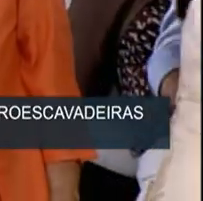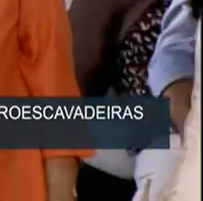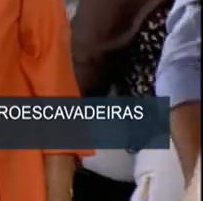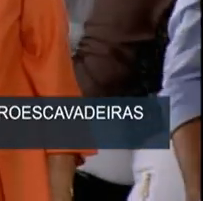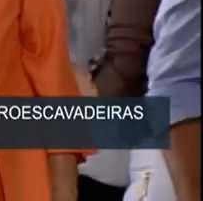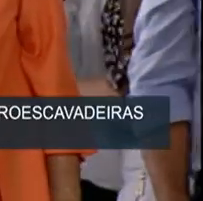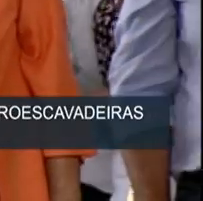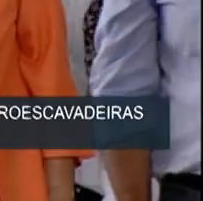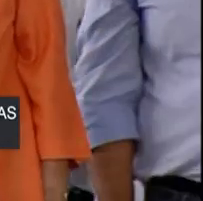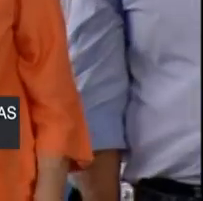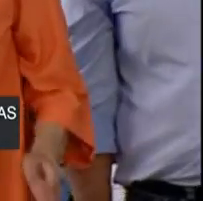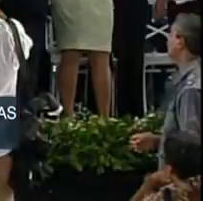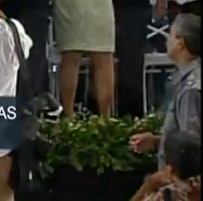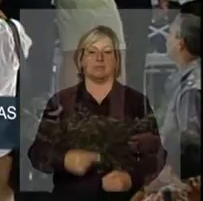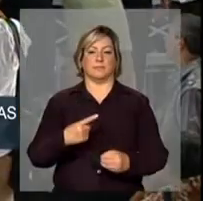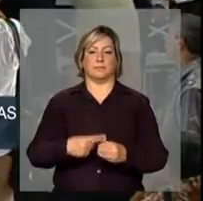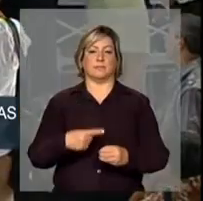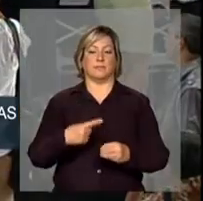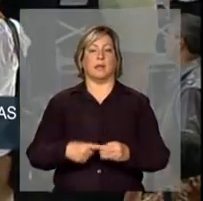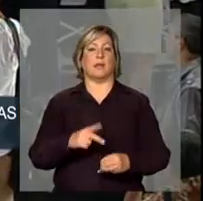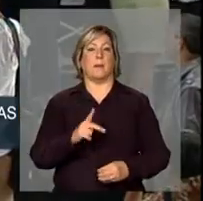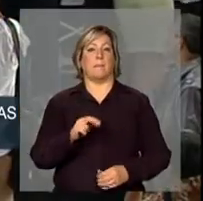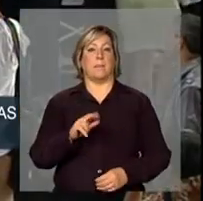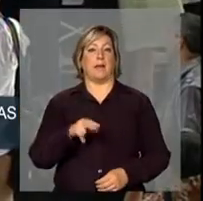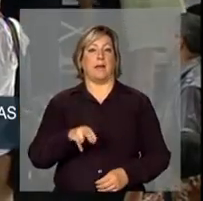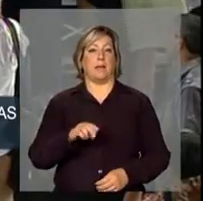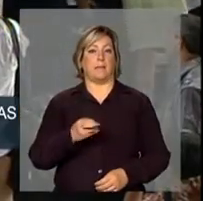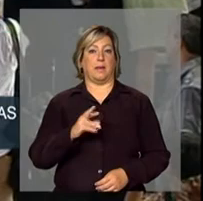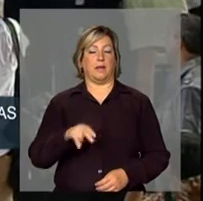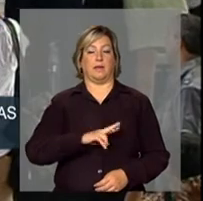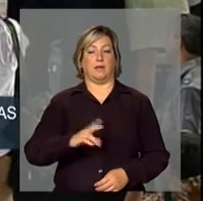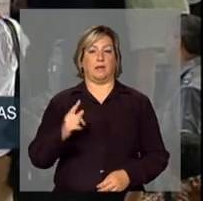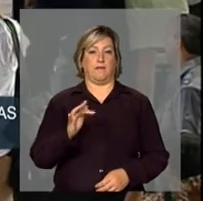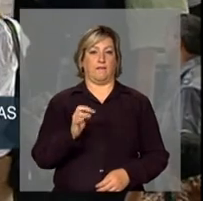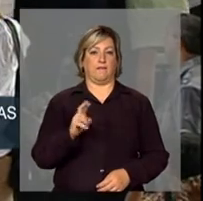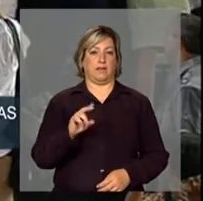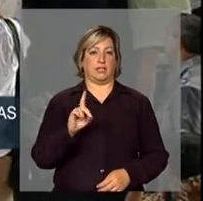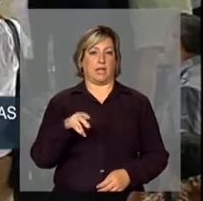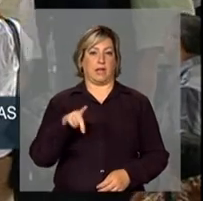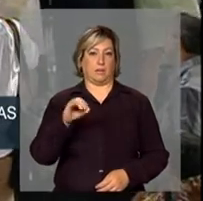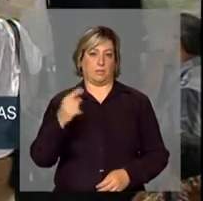De Parnamirim, Ferdinando Carvalho.